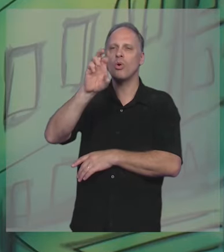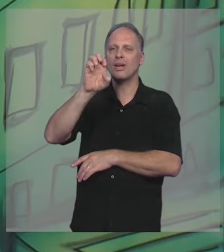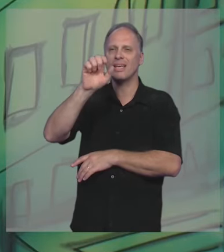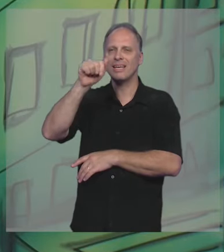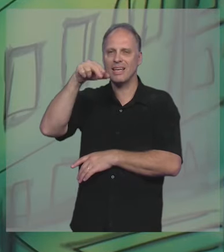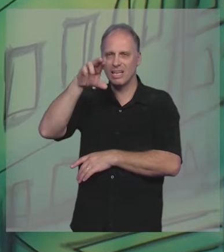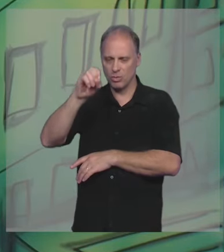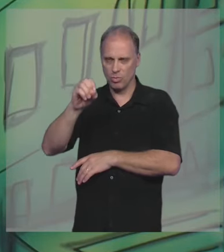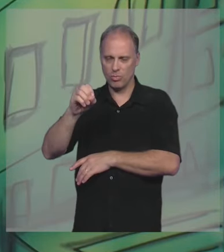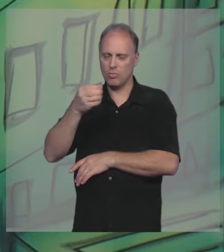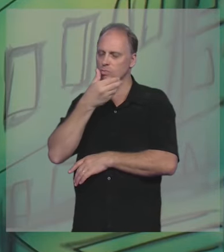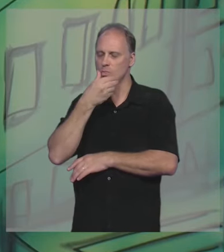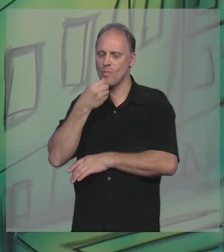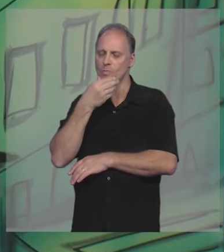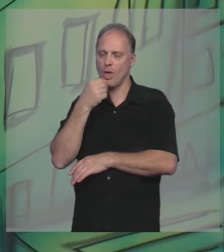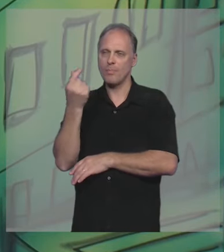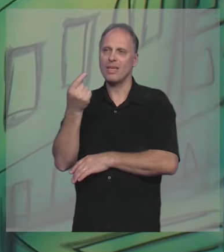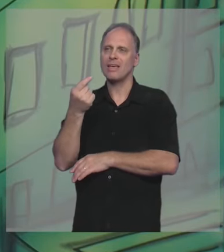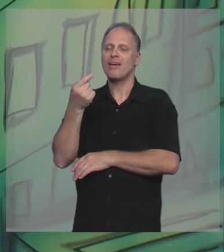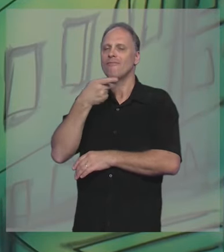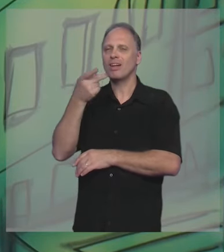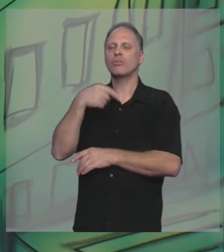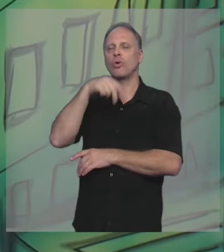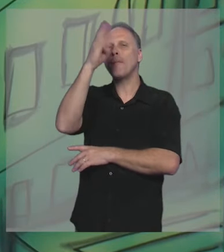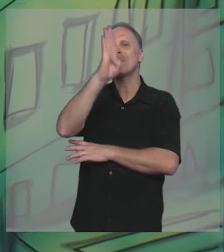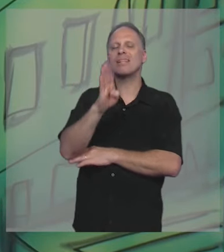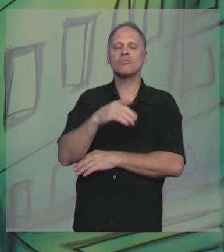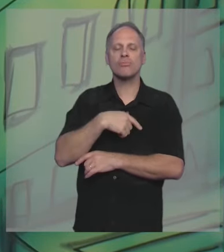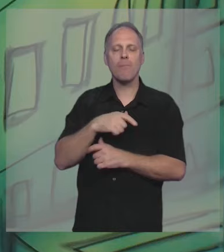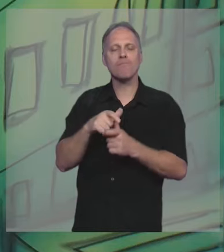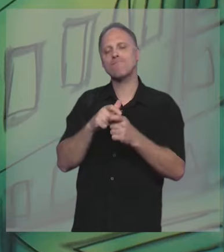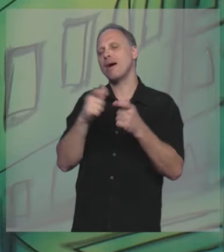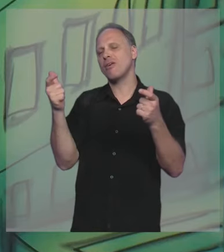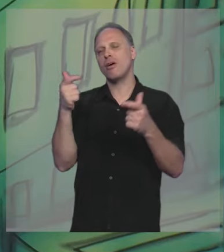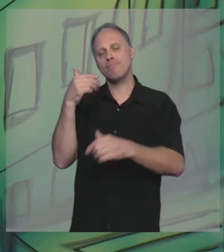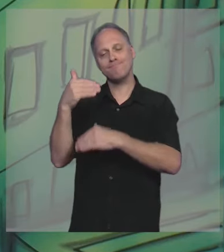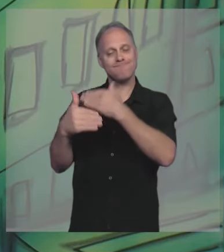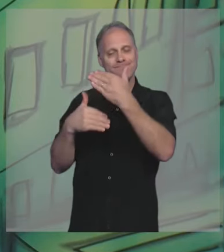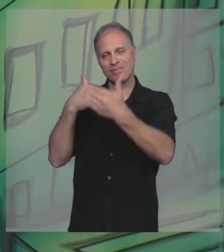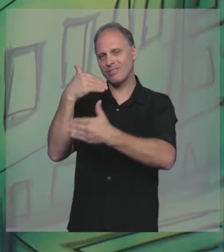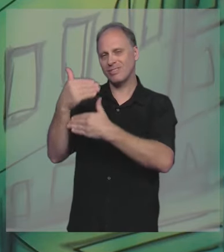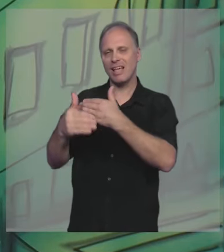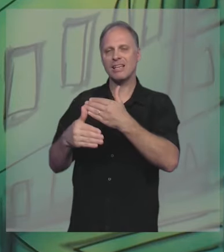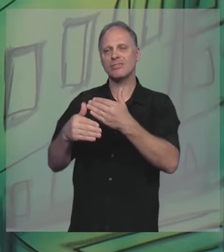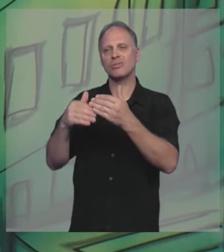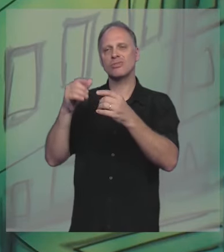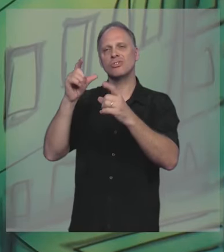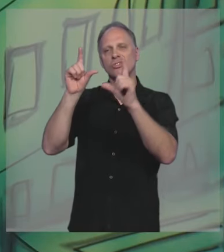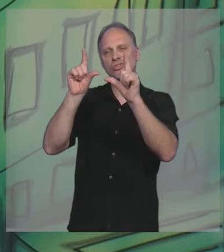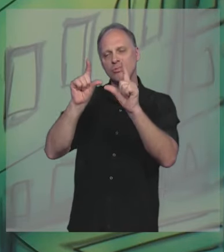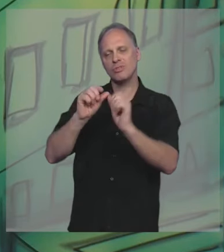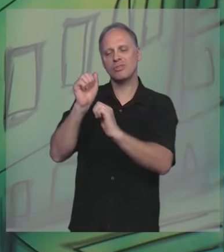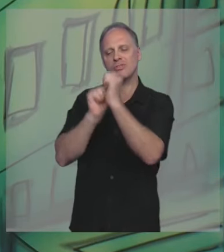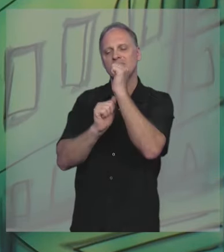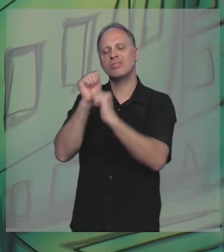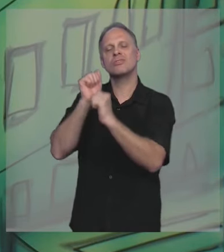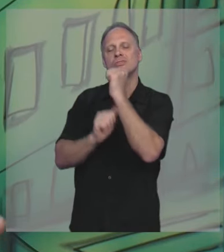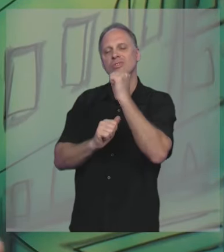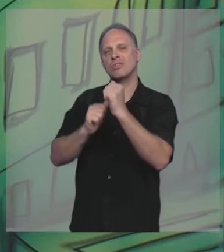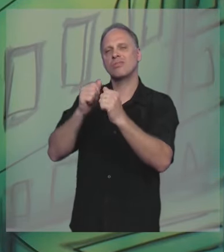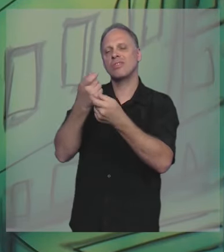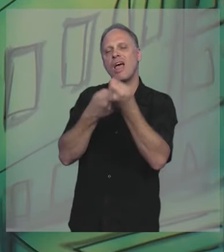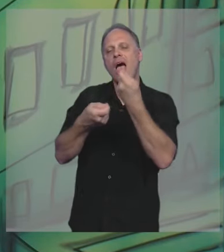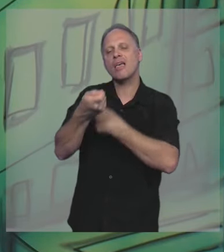Ha Jong-chang, né, que diz que o Brasil está passando por um dos maiores processos de desindustrialização na história